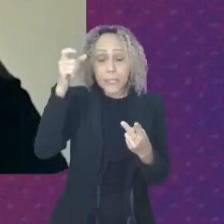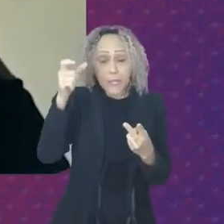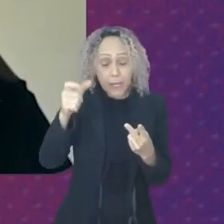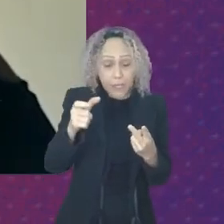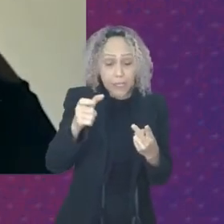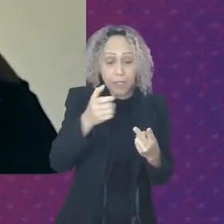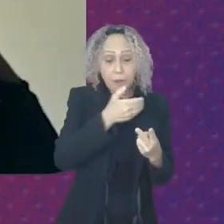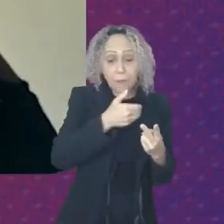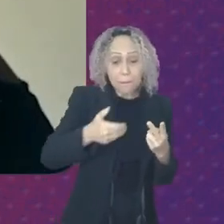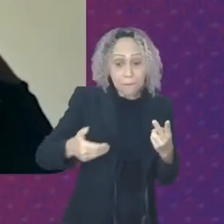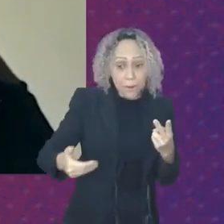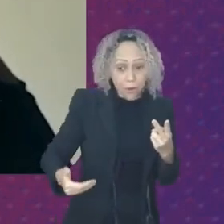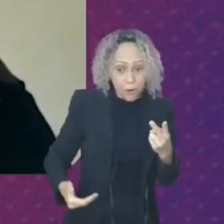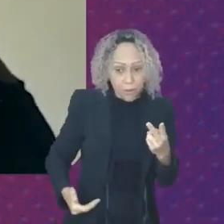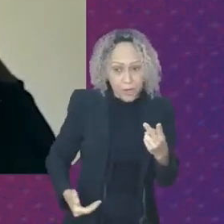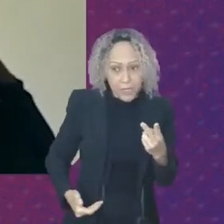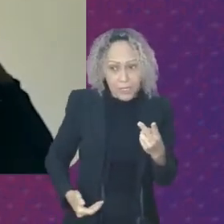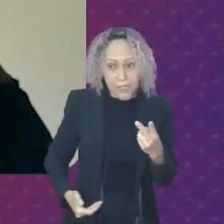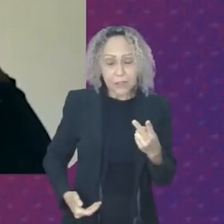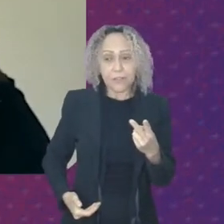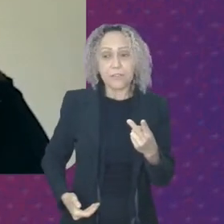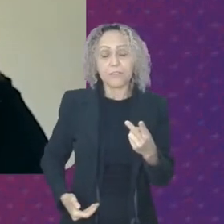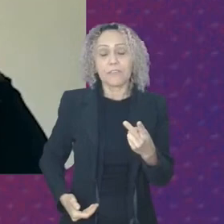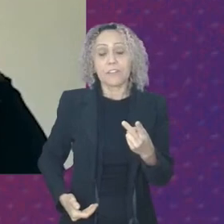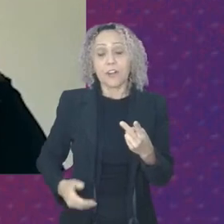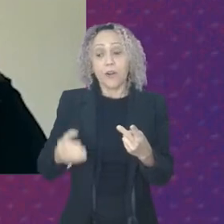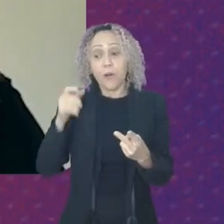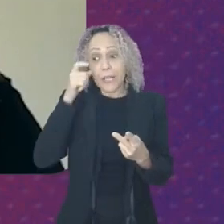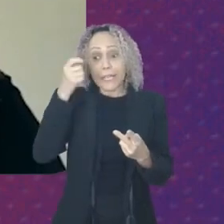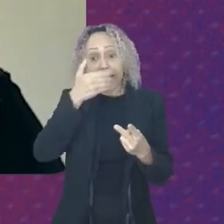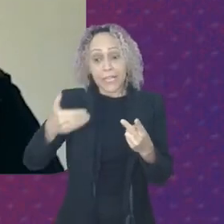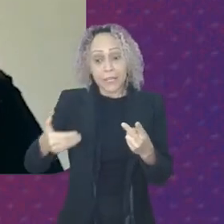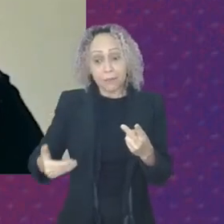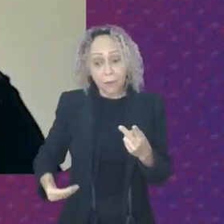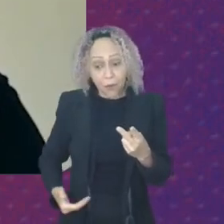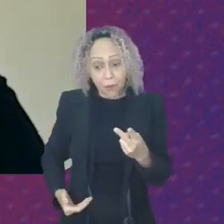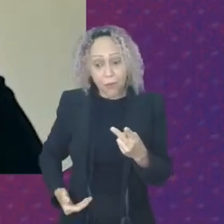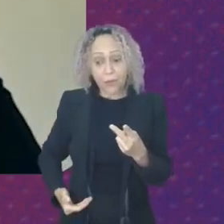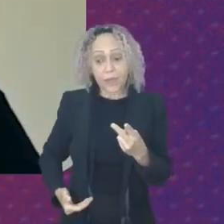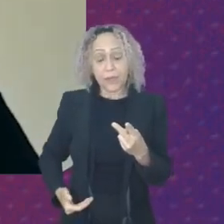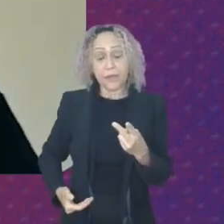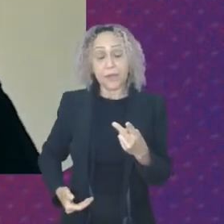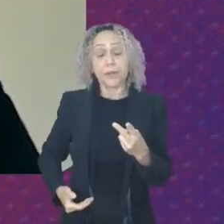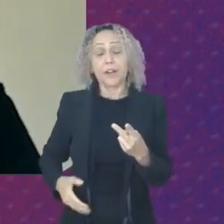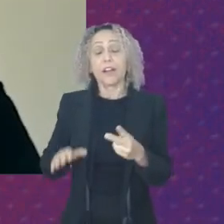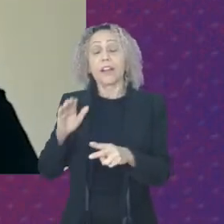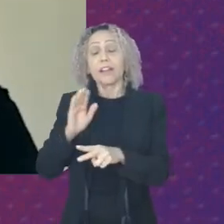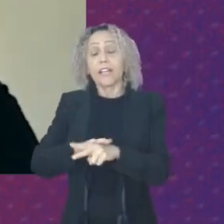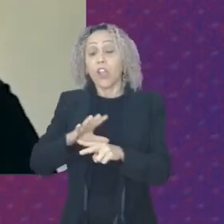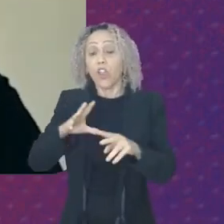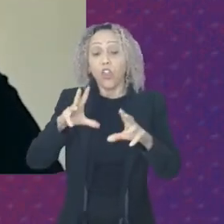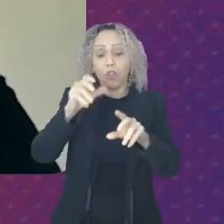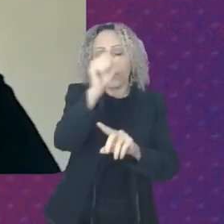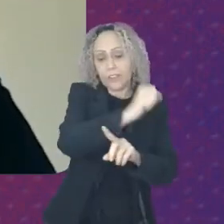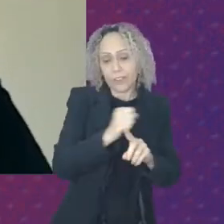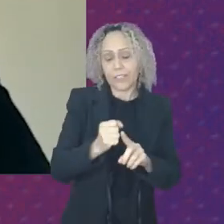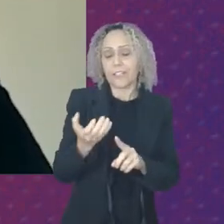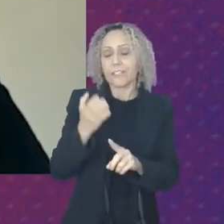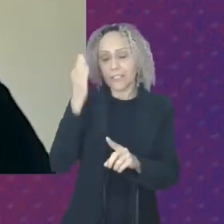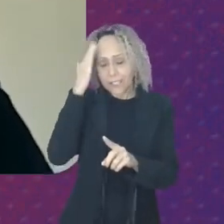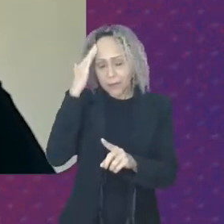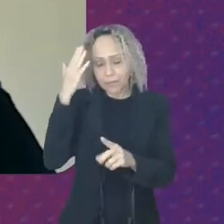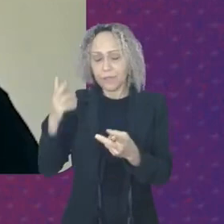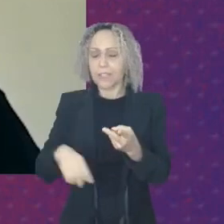é de interesse do público é o que o seu público prioritariamente está interessado. Então, eu sou uma jovem mulher negra